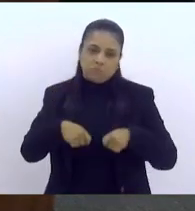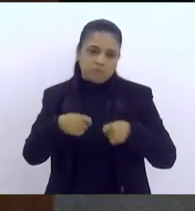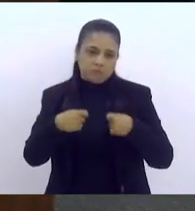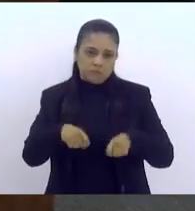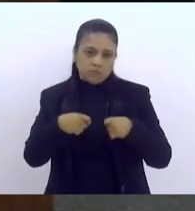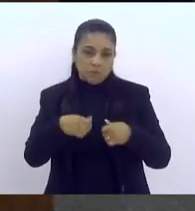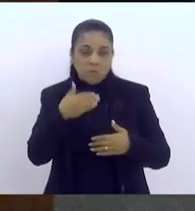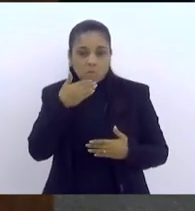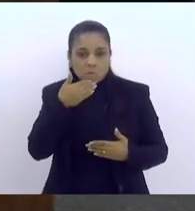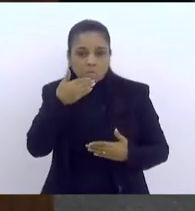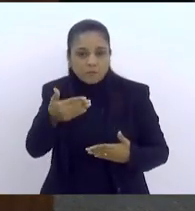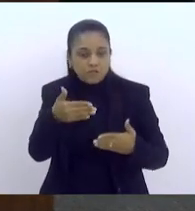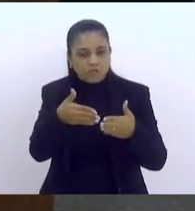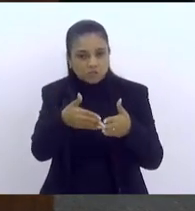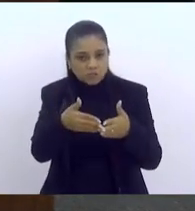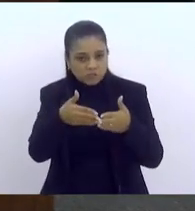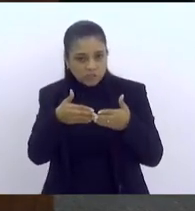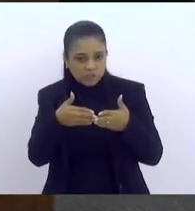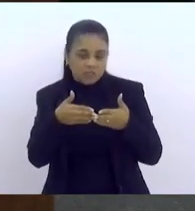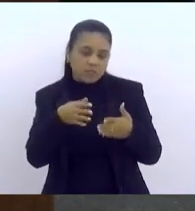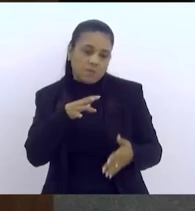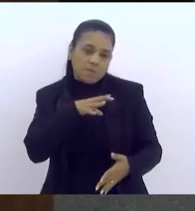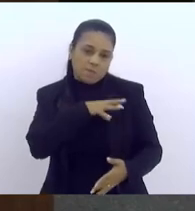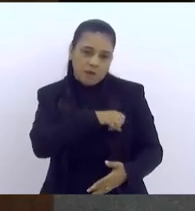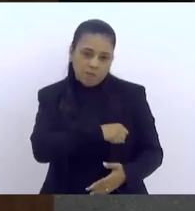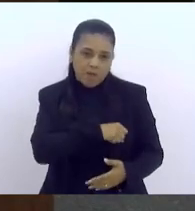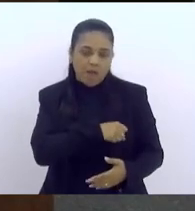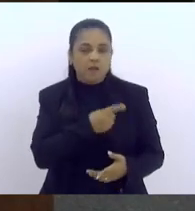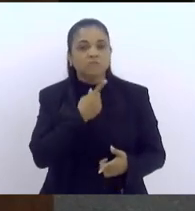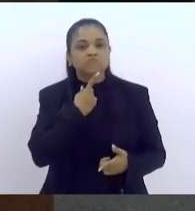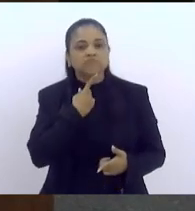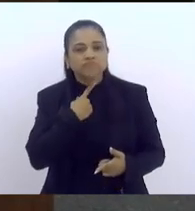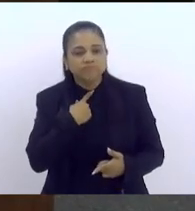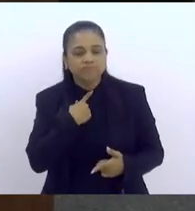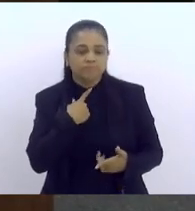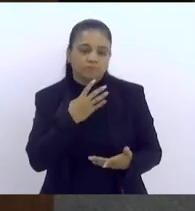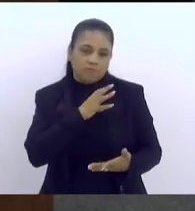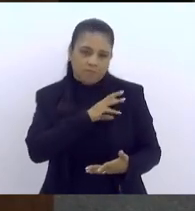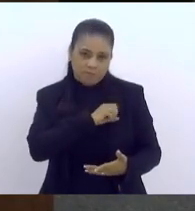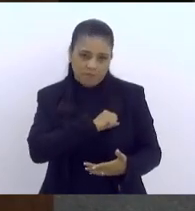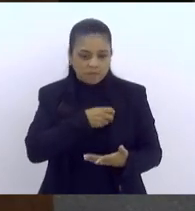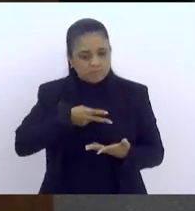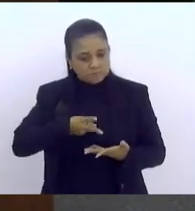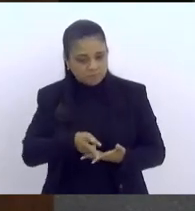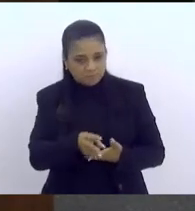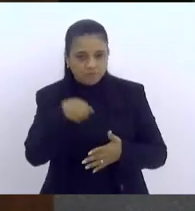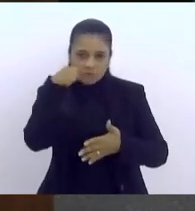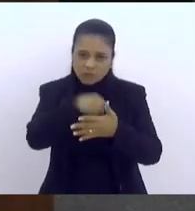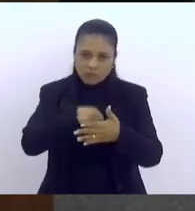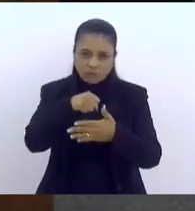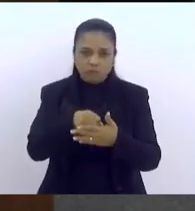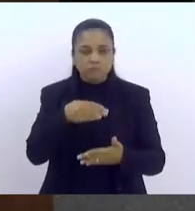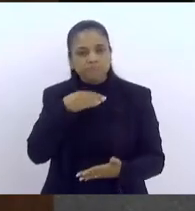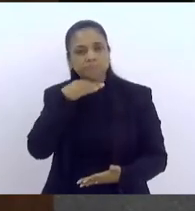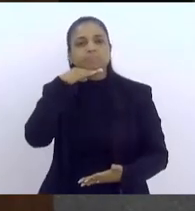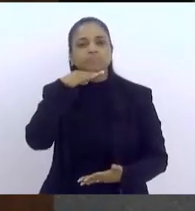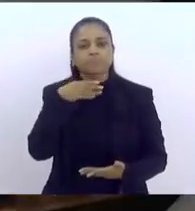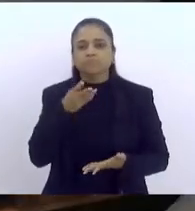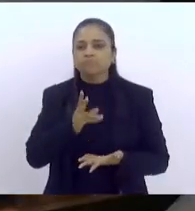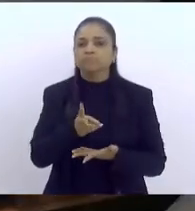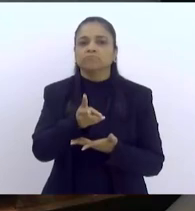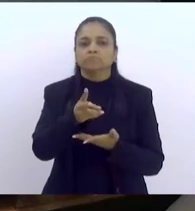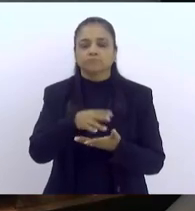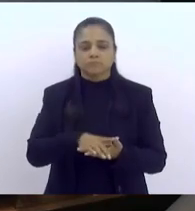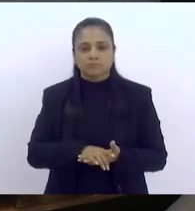pedir licença para amar quem a gente deseja amar. Sigamos na luta de cabeça erguida sempre.